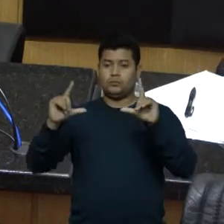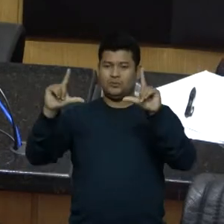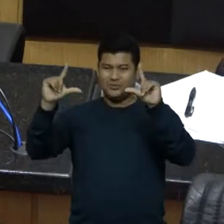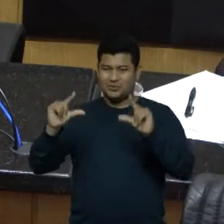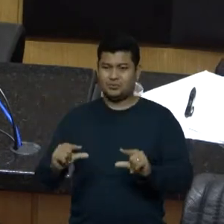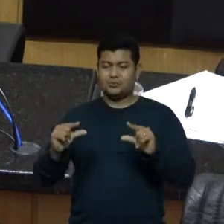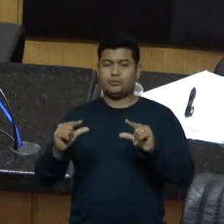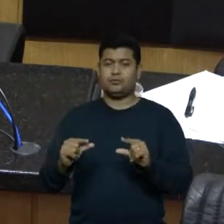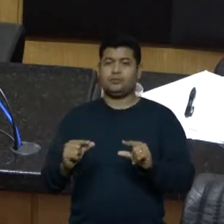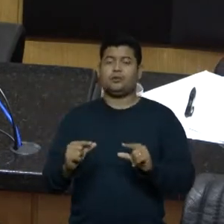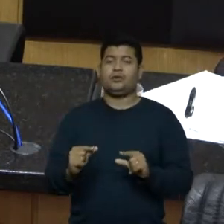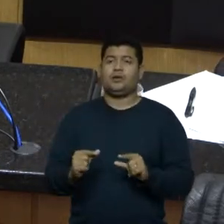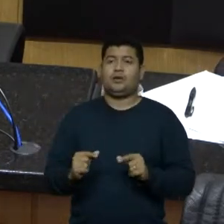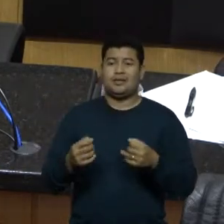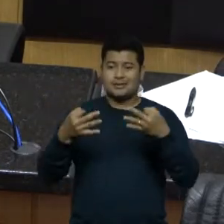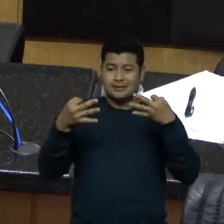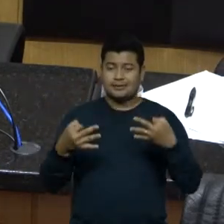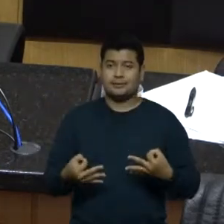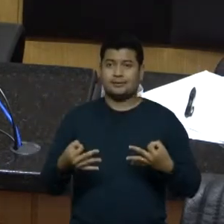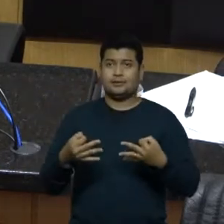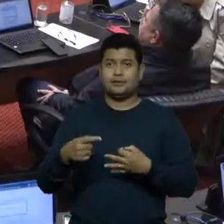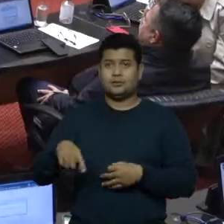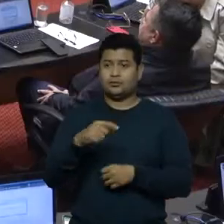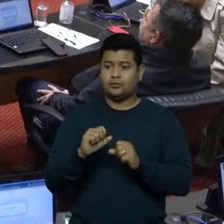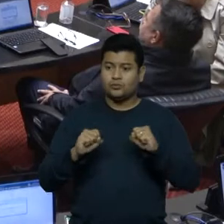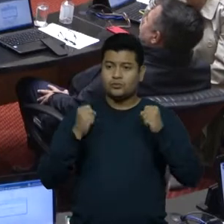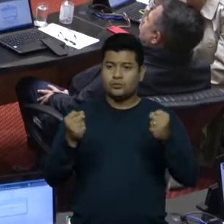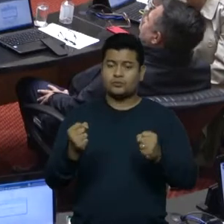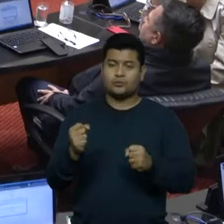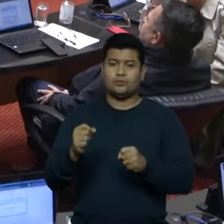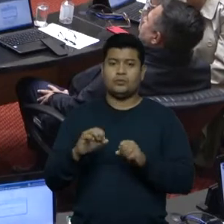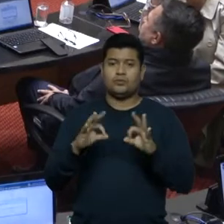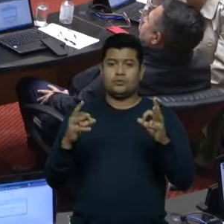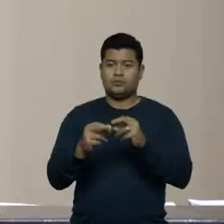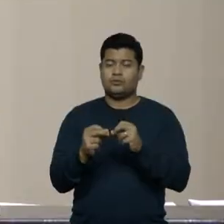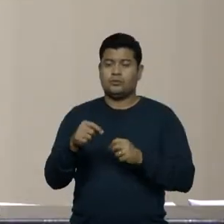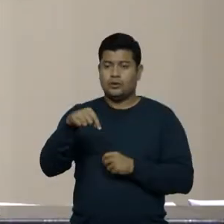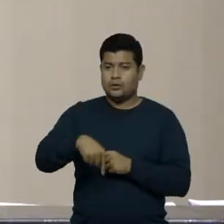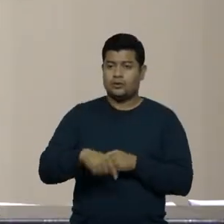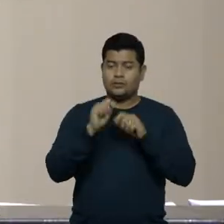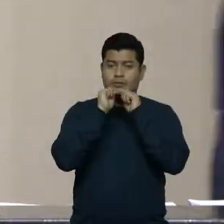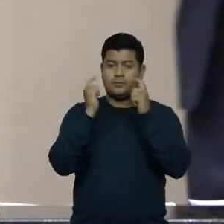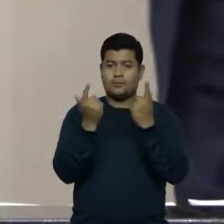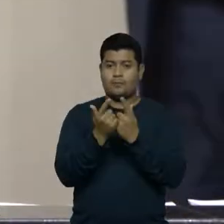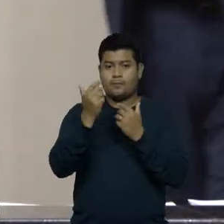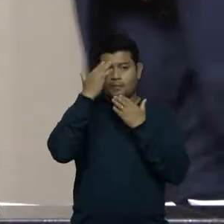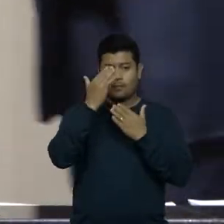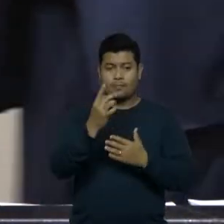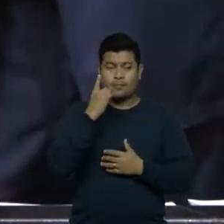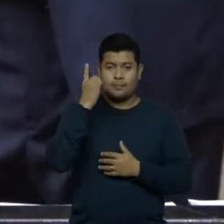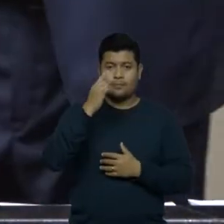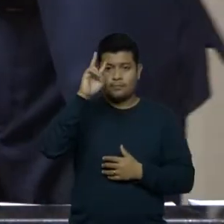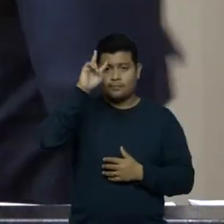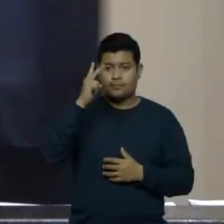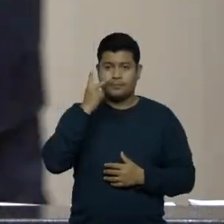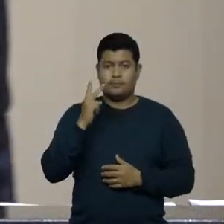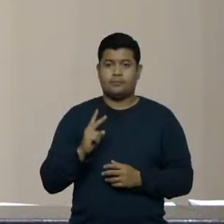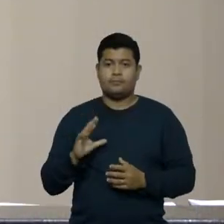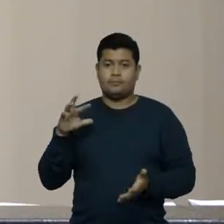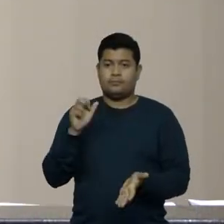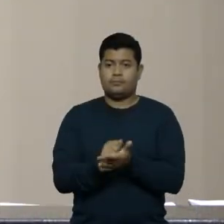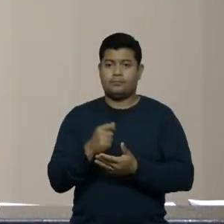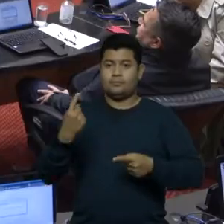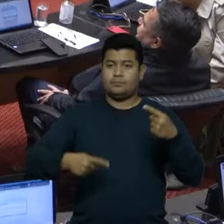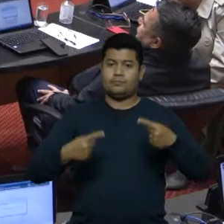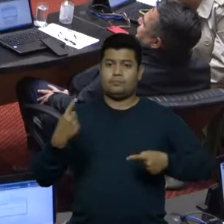Santa Catarina isso nós fizemos com todos os colegas aqui dessa casa muito obrigado obrigado Deputado Milton homens ainda inscrito para